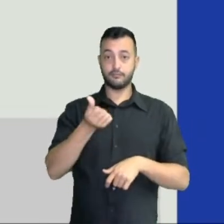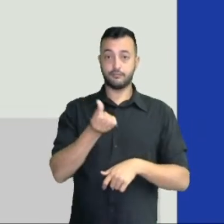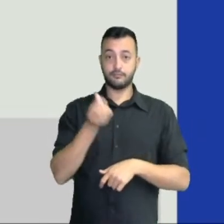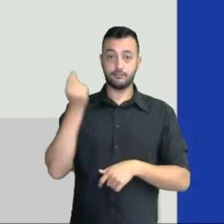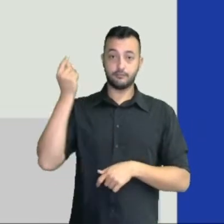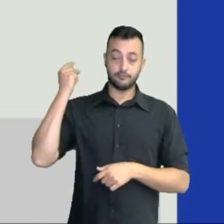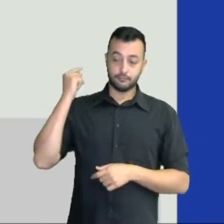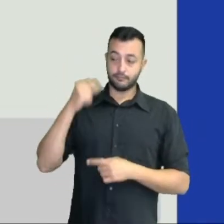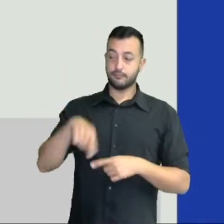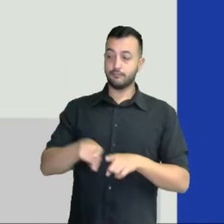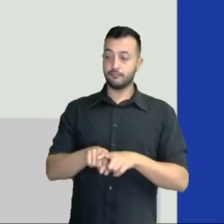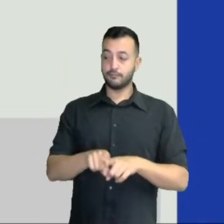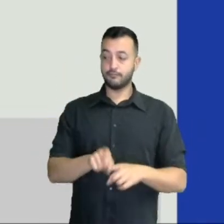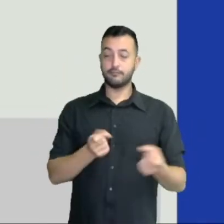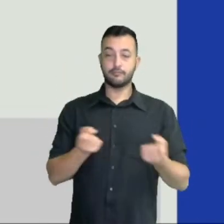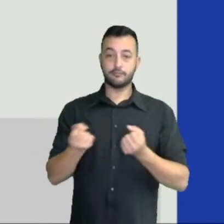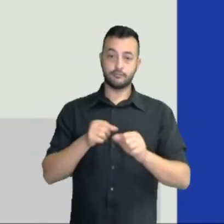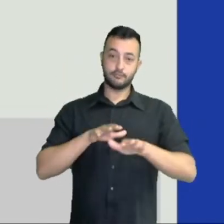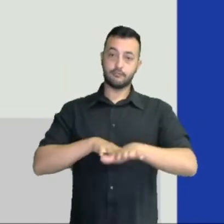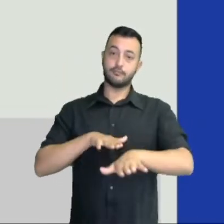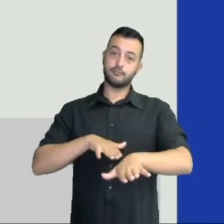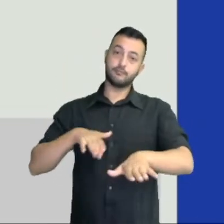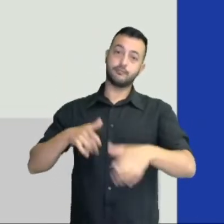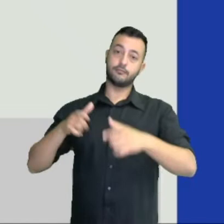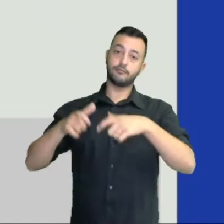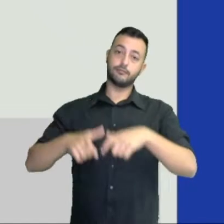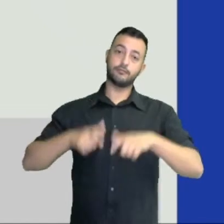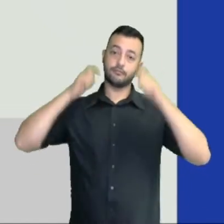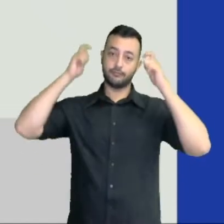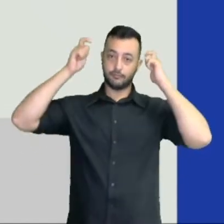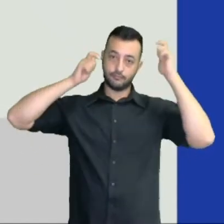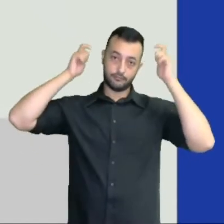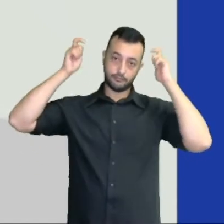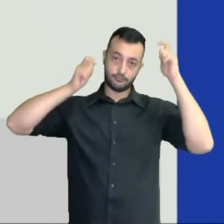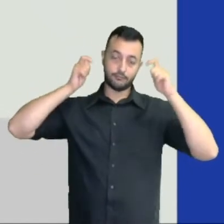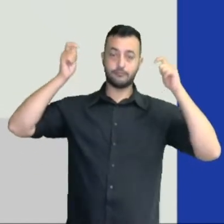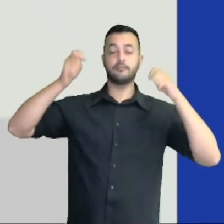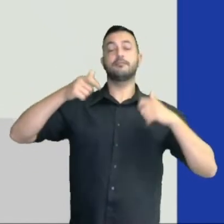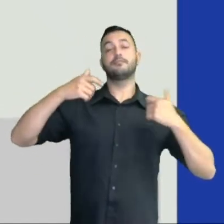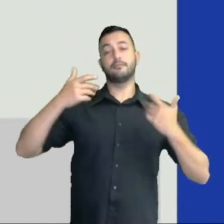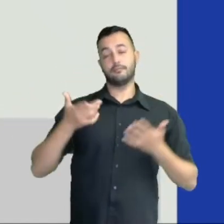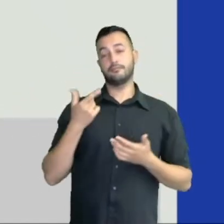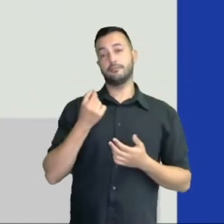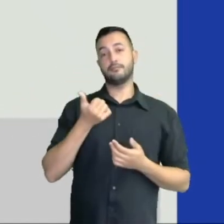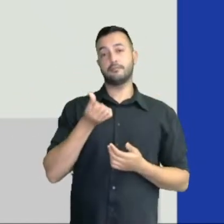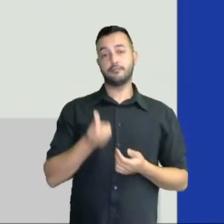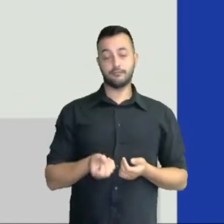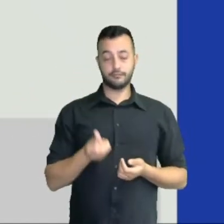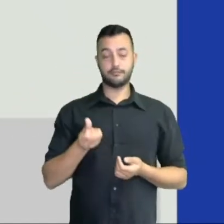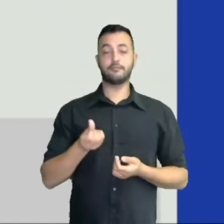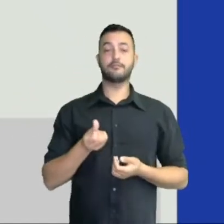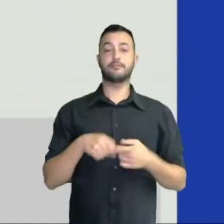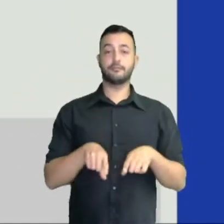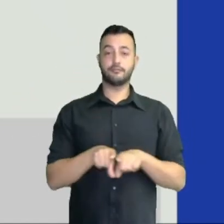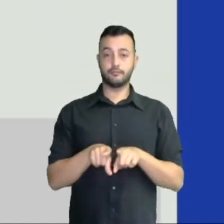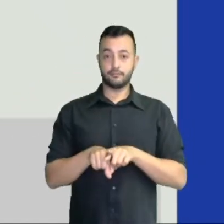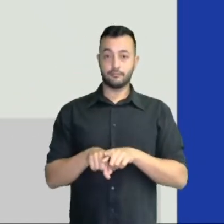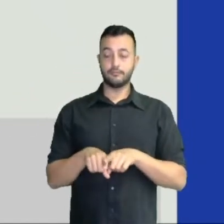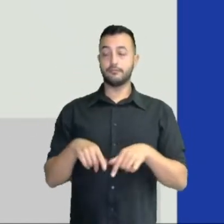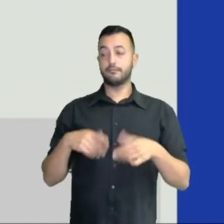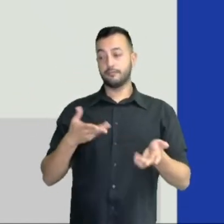2016, e um congestionamento na cidade do México, né? No México, em 2016 também. Bem,